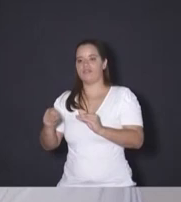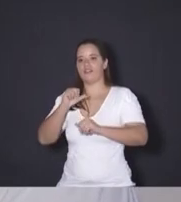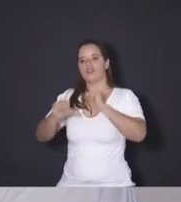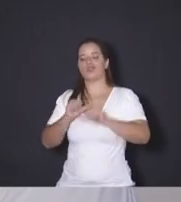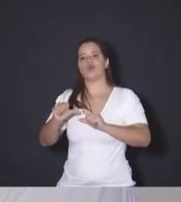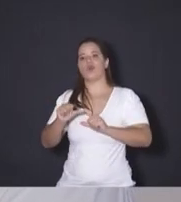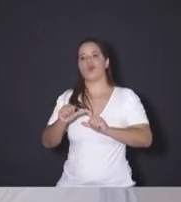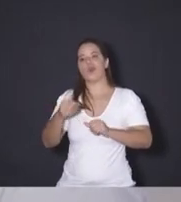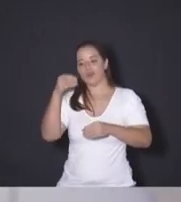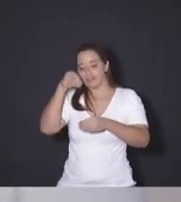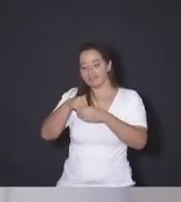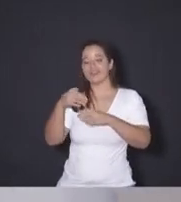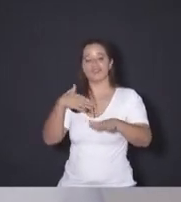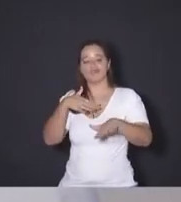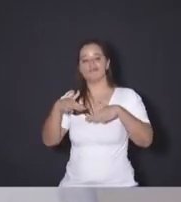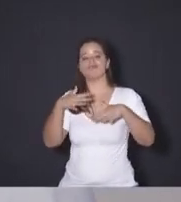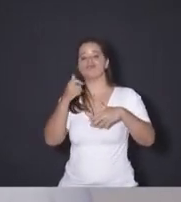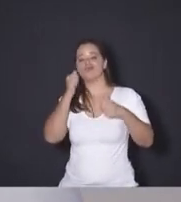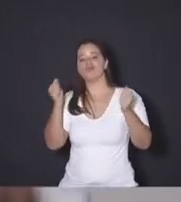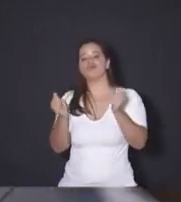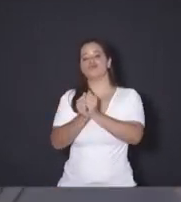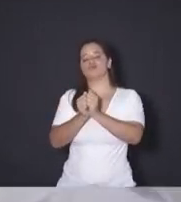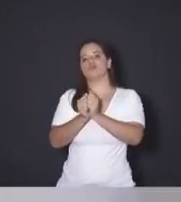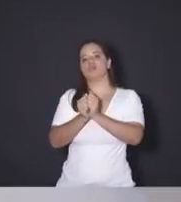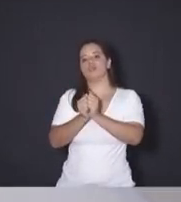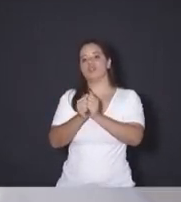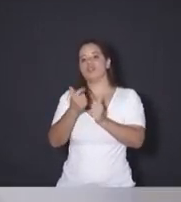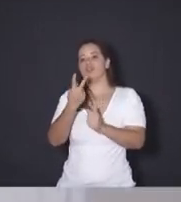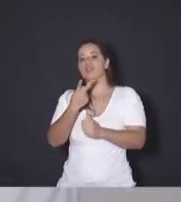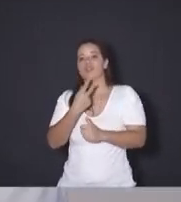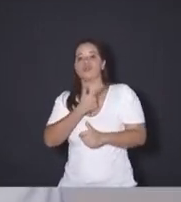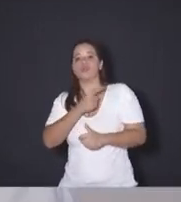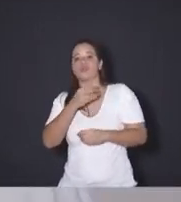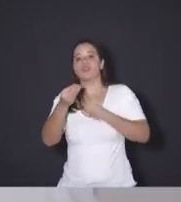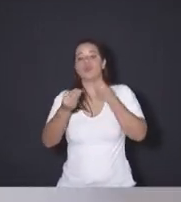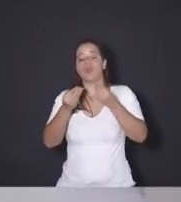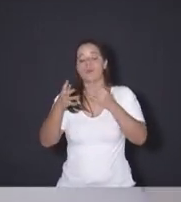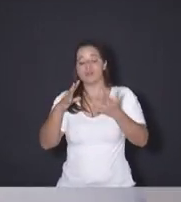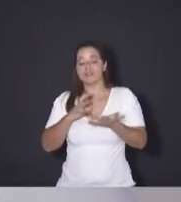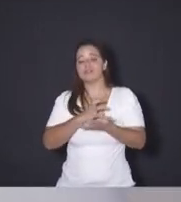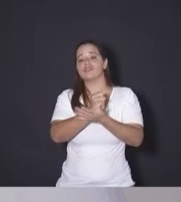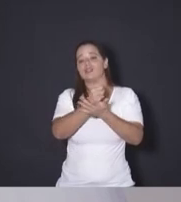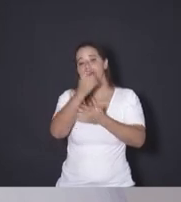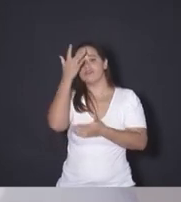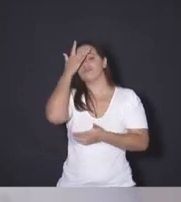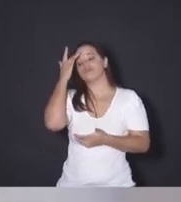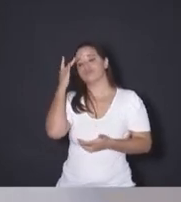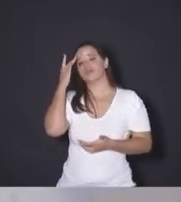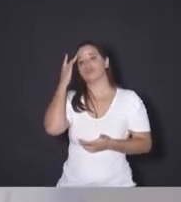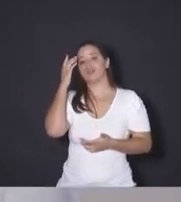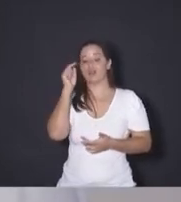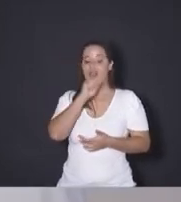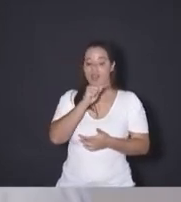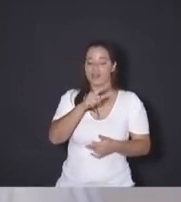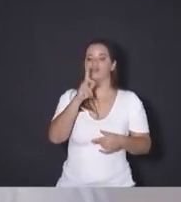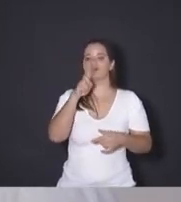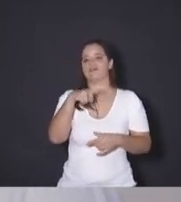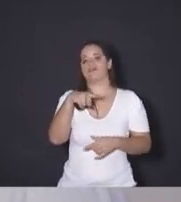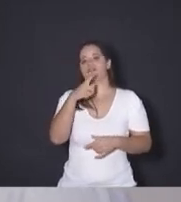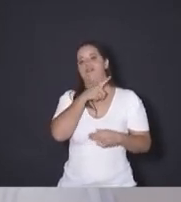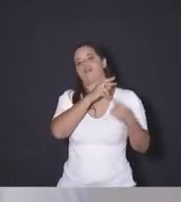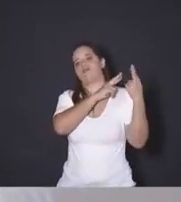seja é não dá pra pra misturar essas coisas você salva muita gente vê essa é a nossa função não